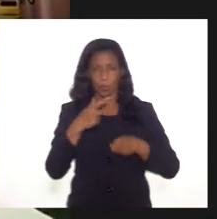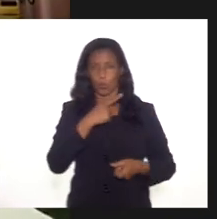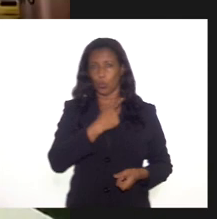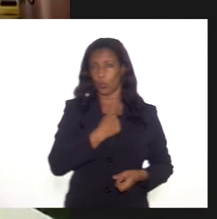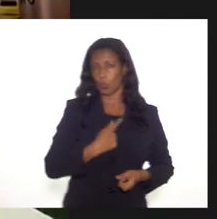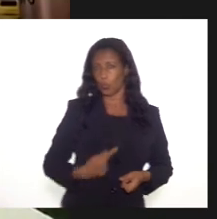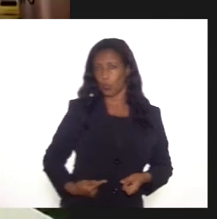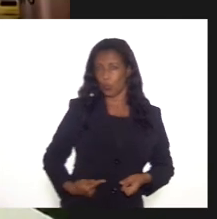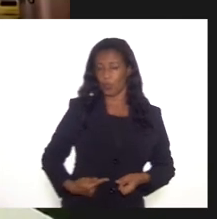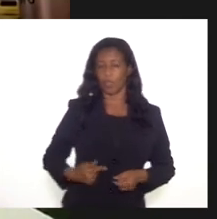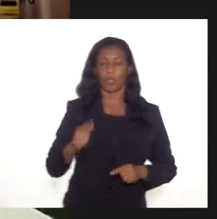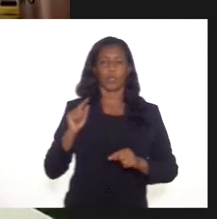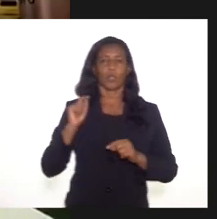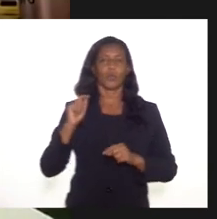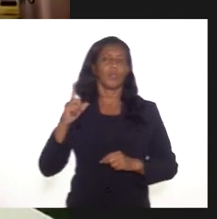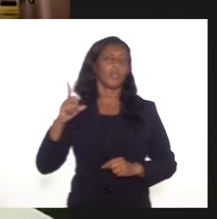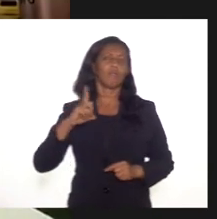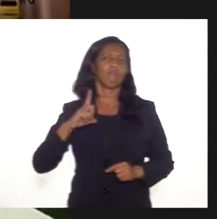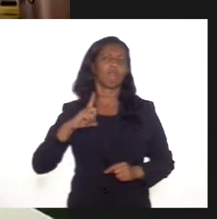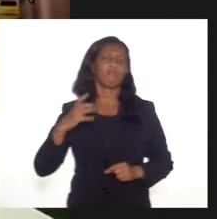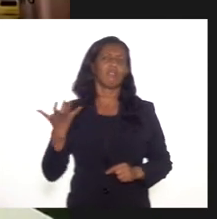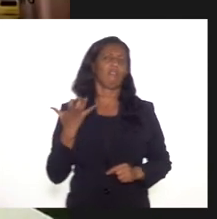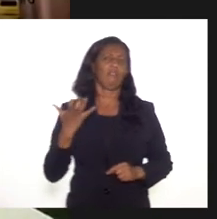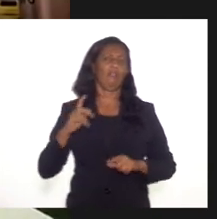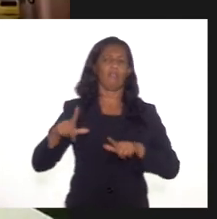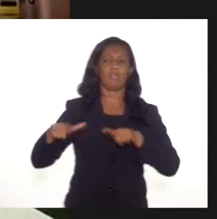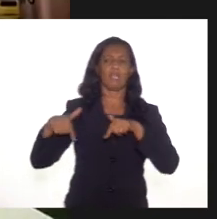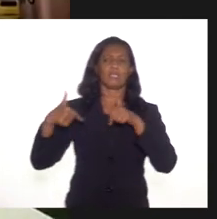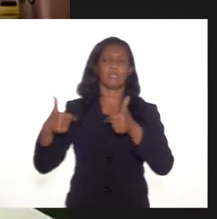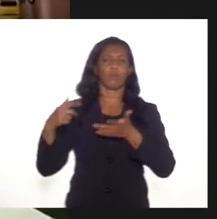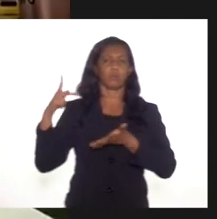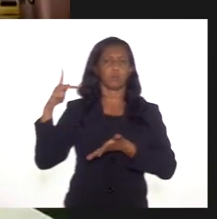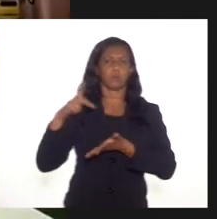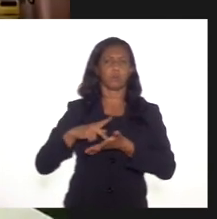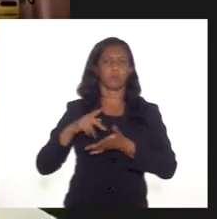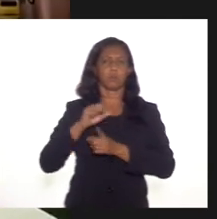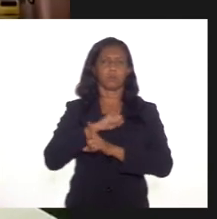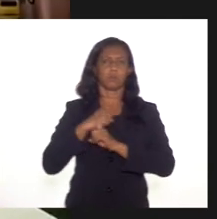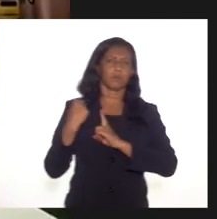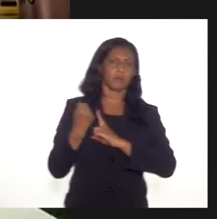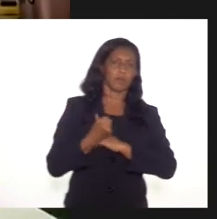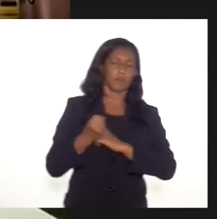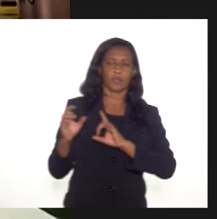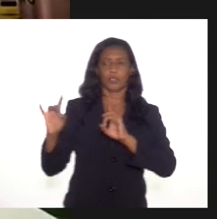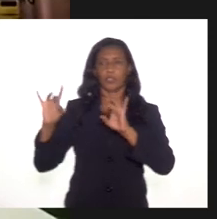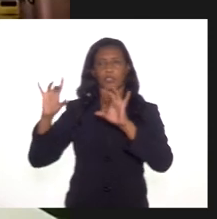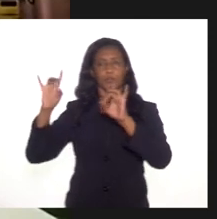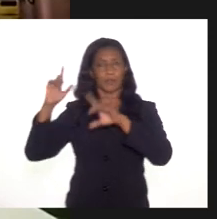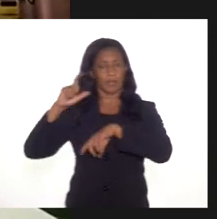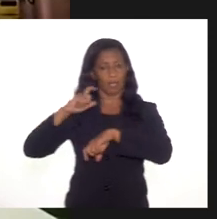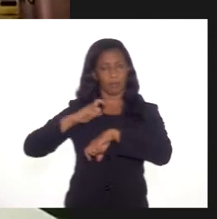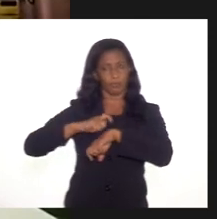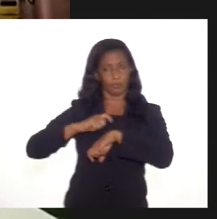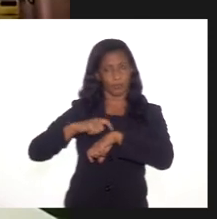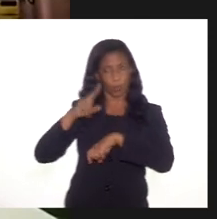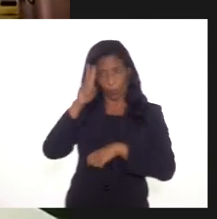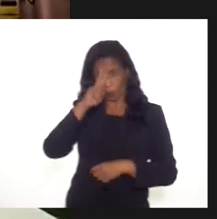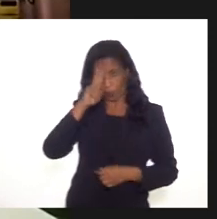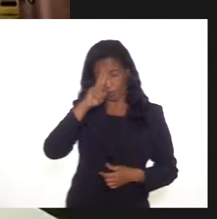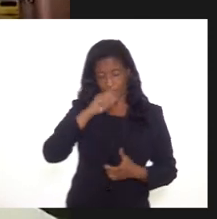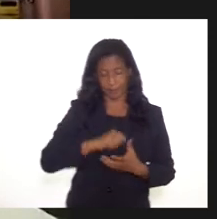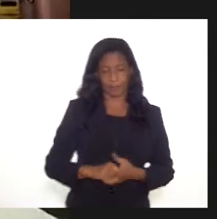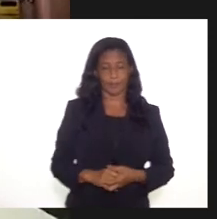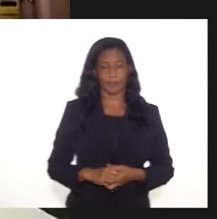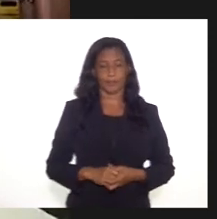pretende em termos de ações concretas para a nossa sociedade, em especial no momento de